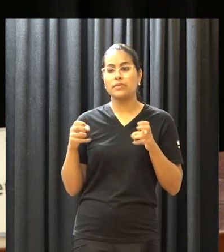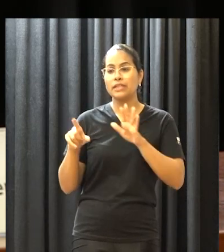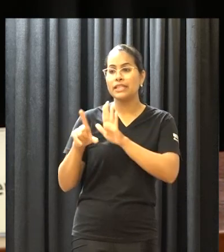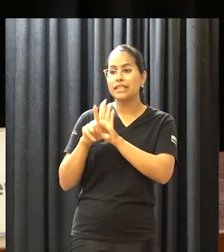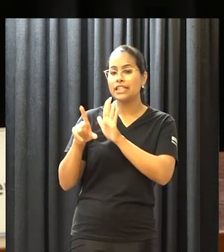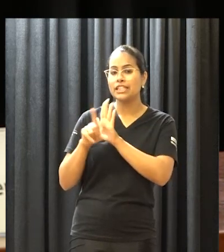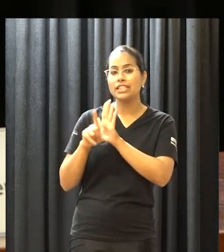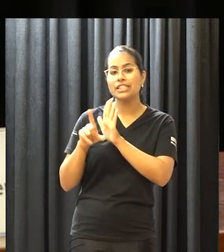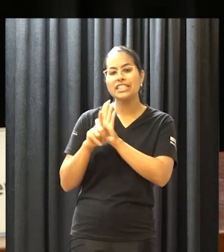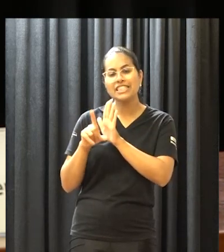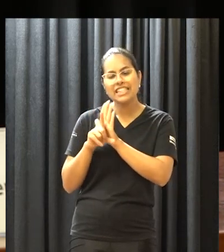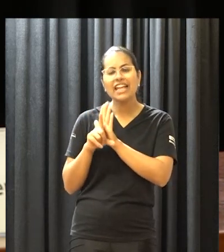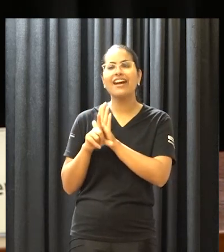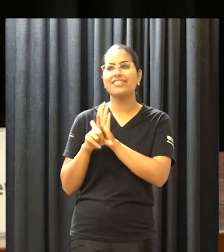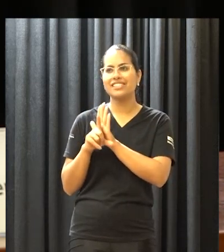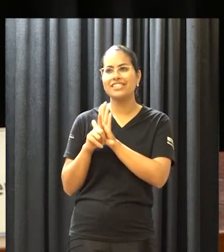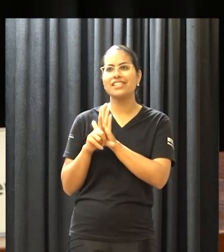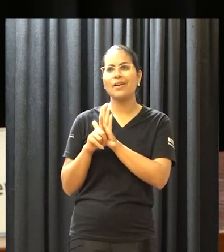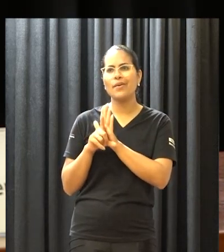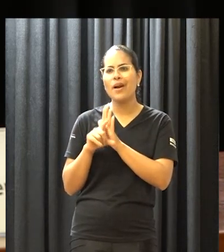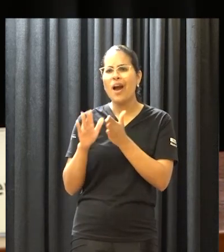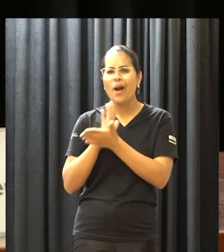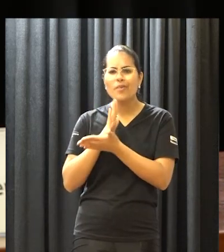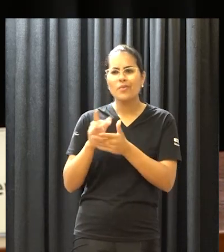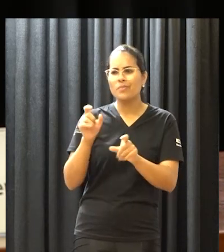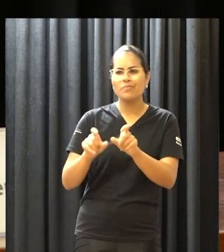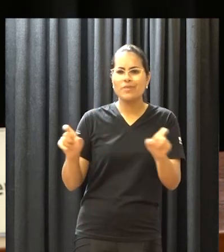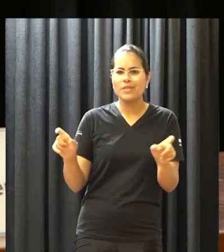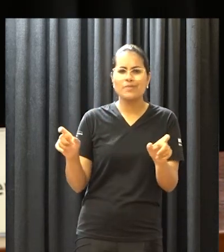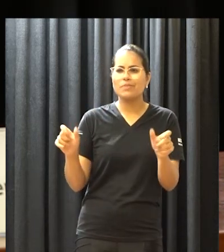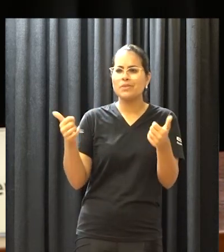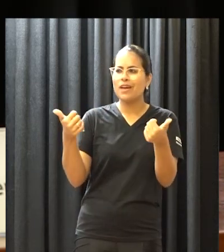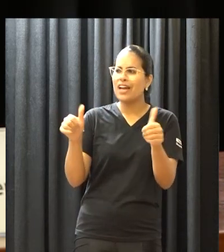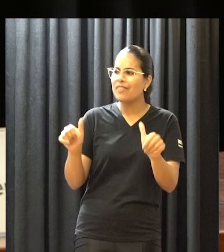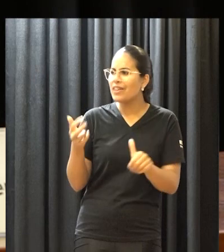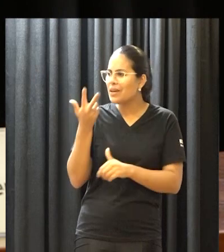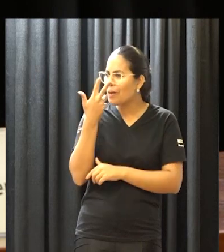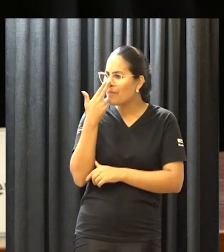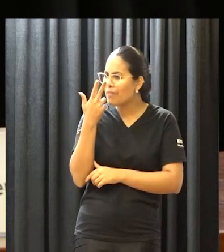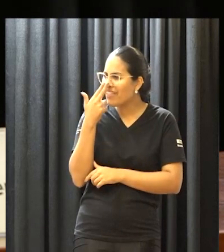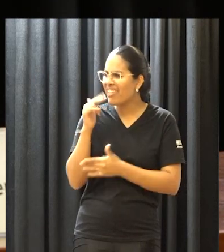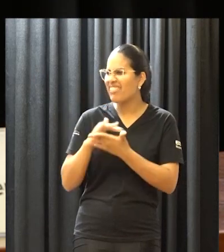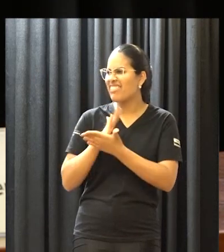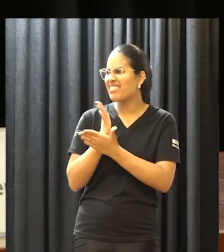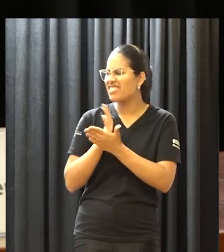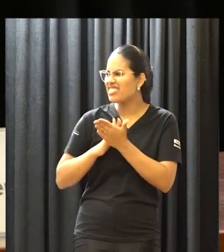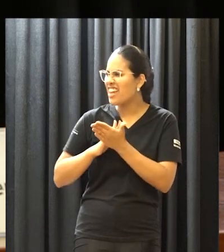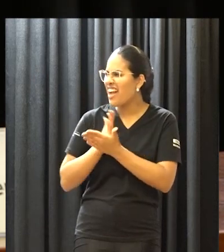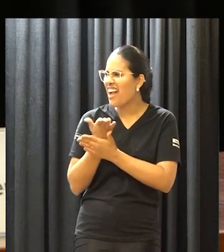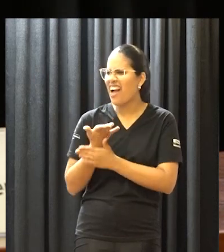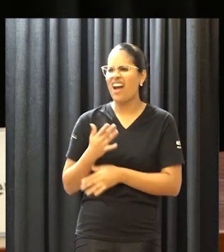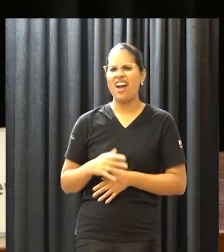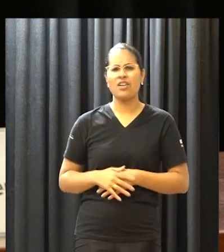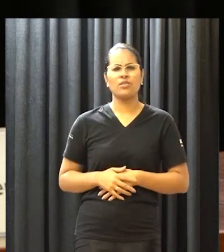legislação é uma coisa... que as pessoas avaliam como muitas vezes chata ou uma coisa